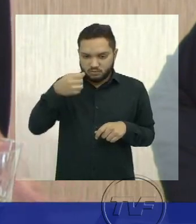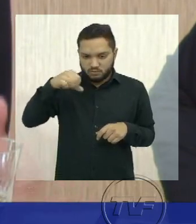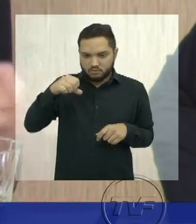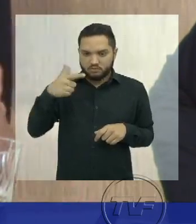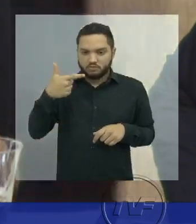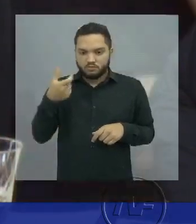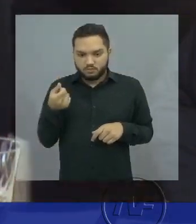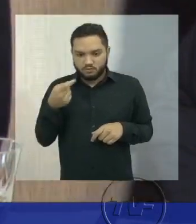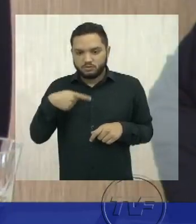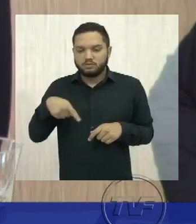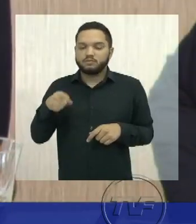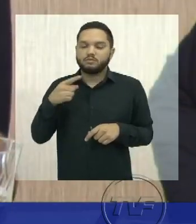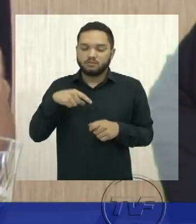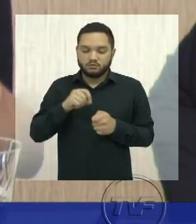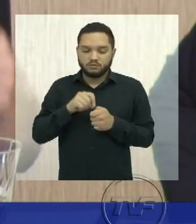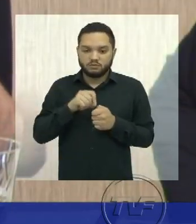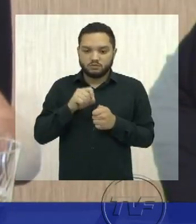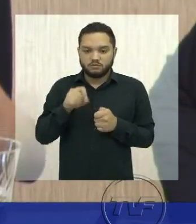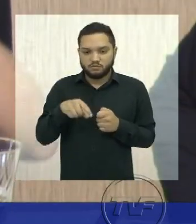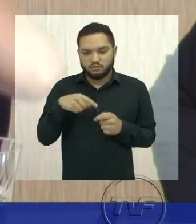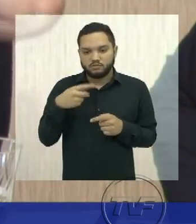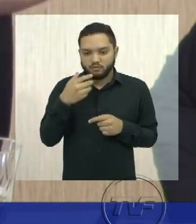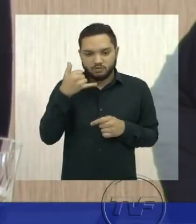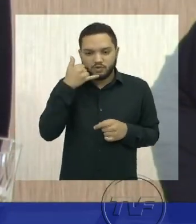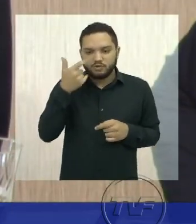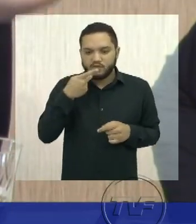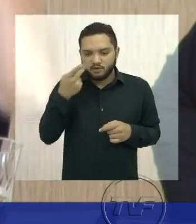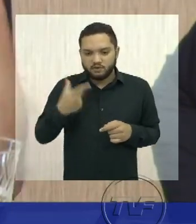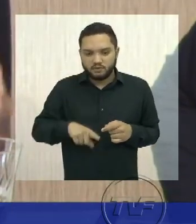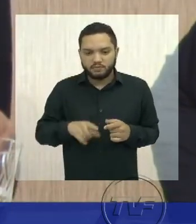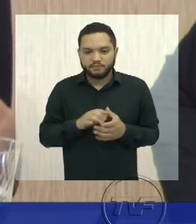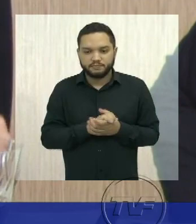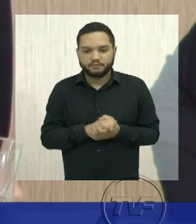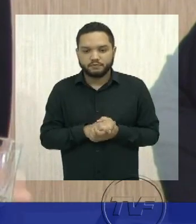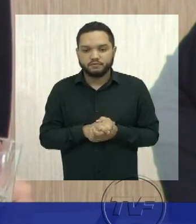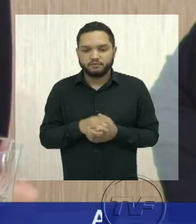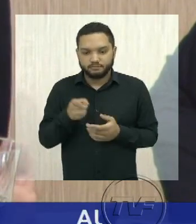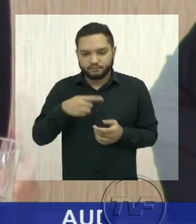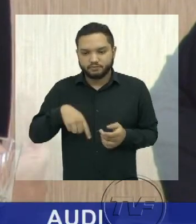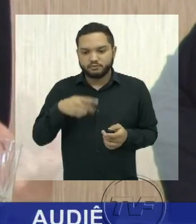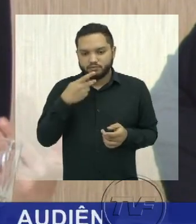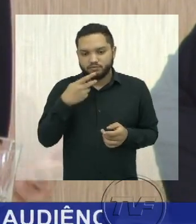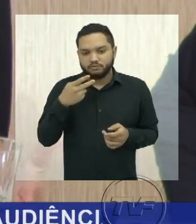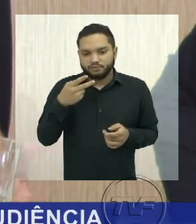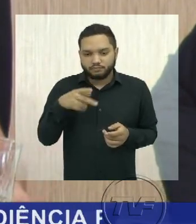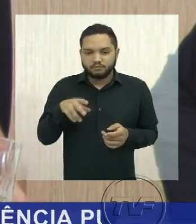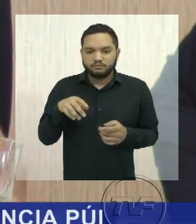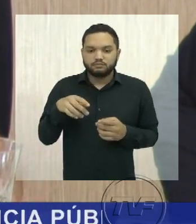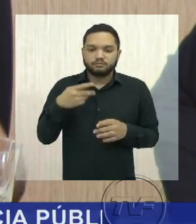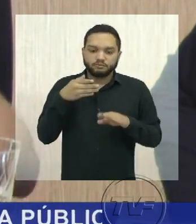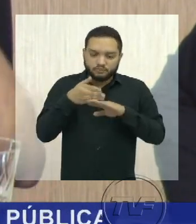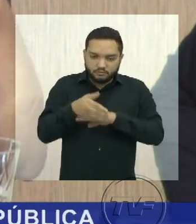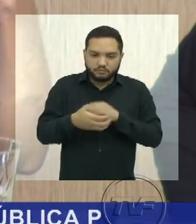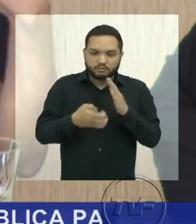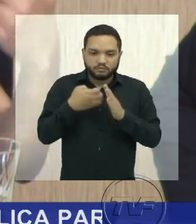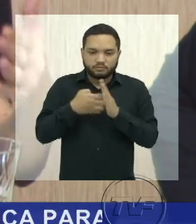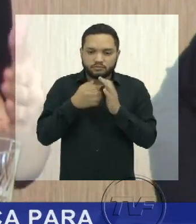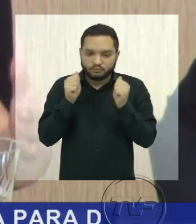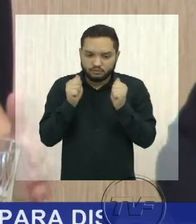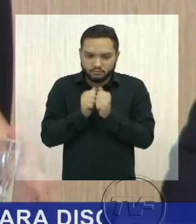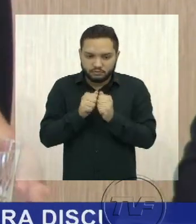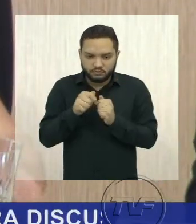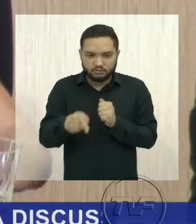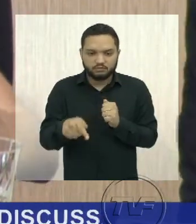3452-6926 e nós vamos, depois eu repito o telefone de novo, e nós vamos no seu negócio, junto no